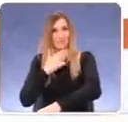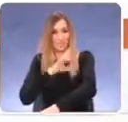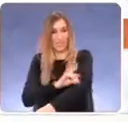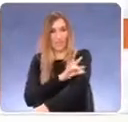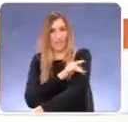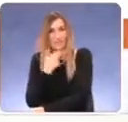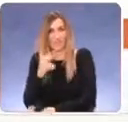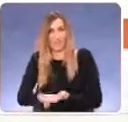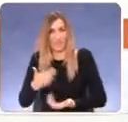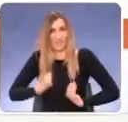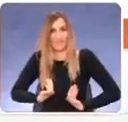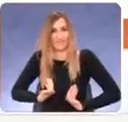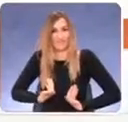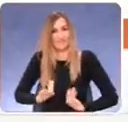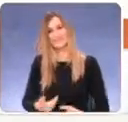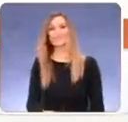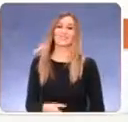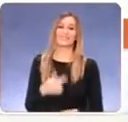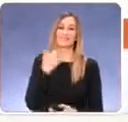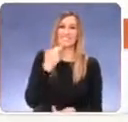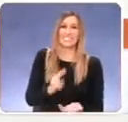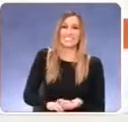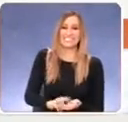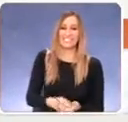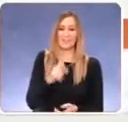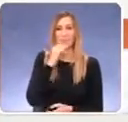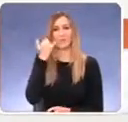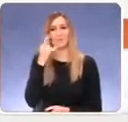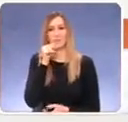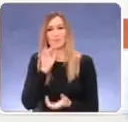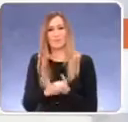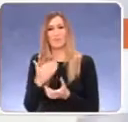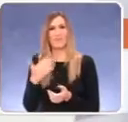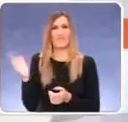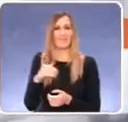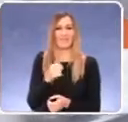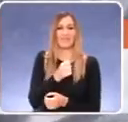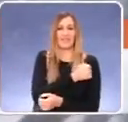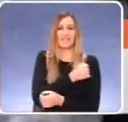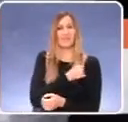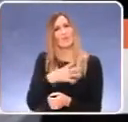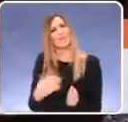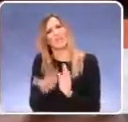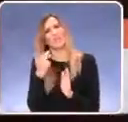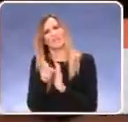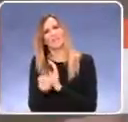tocar. Pode tocar, sou verdadeiro. Posso telefonar ao meu marido para ele vir aqui a casa? Ligue lá. Não quero entrar um